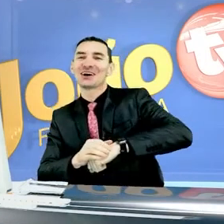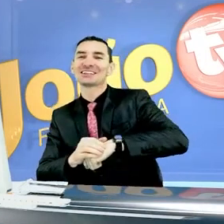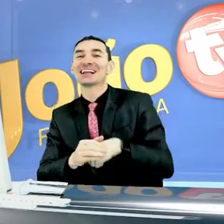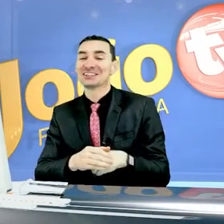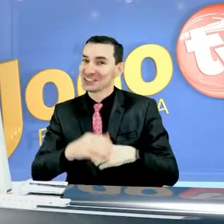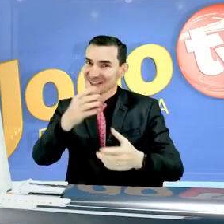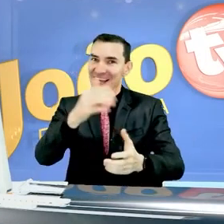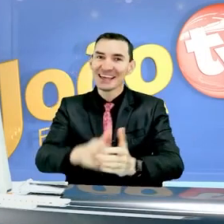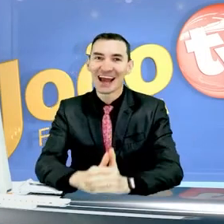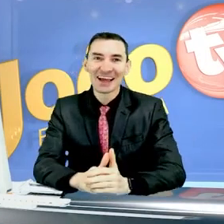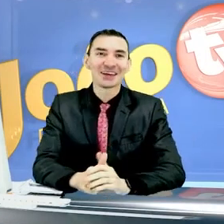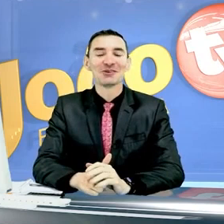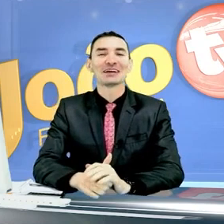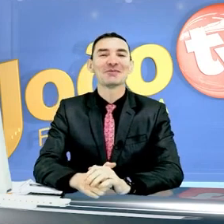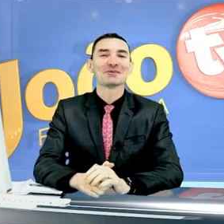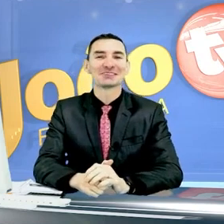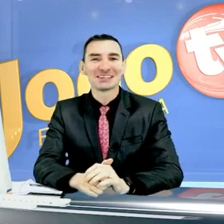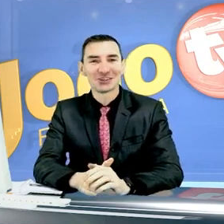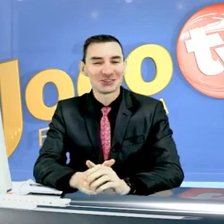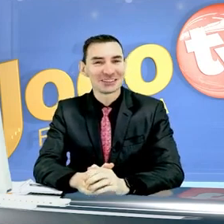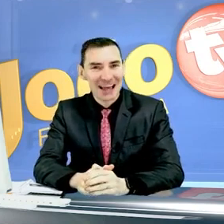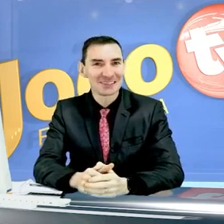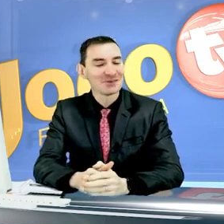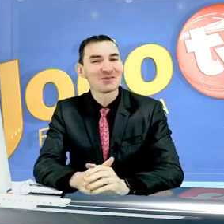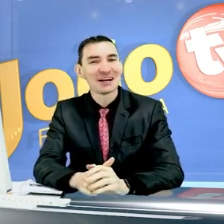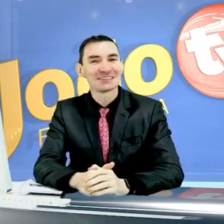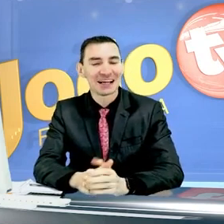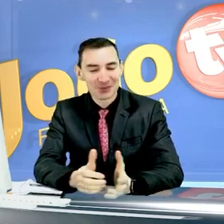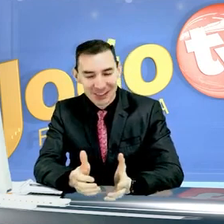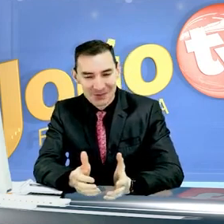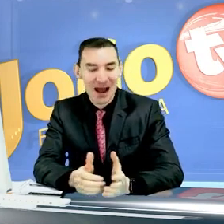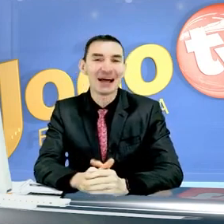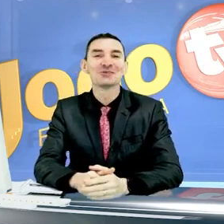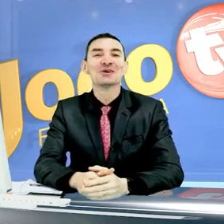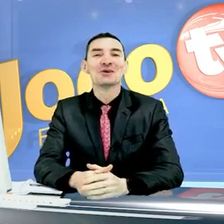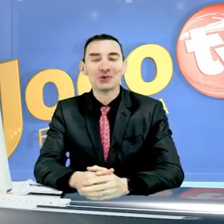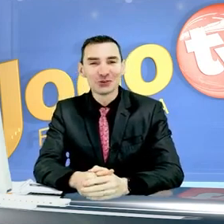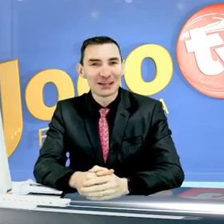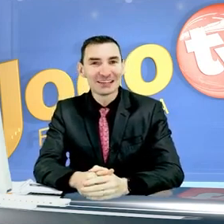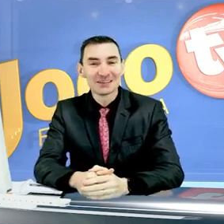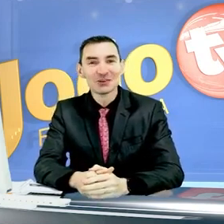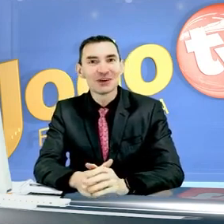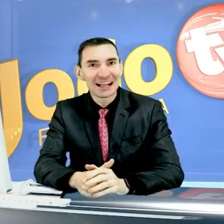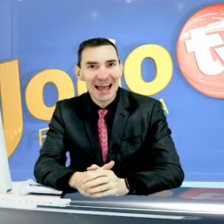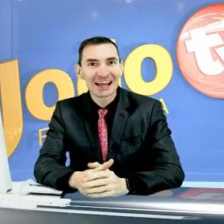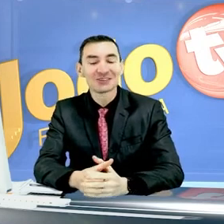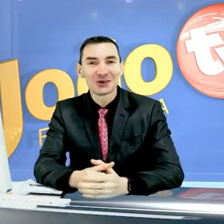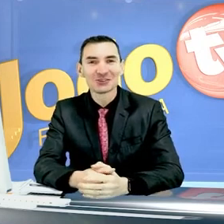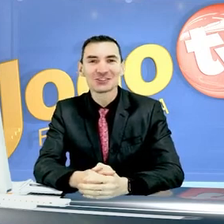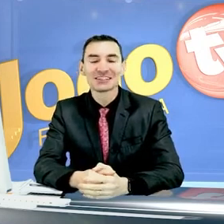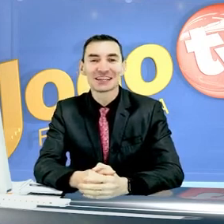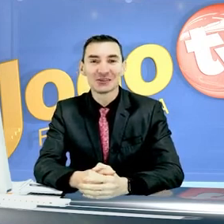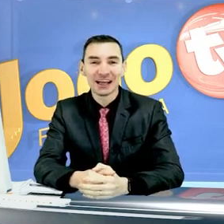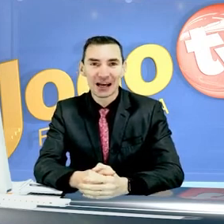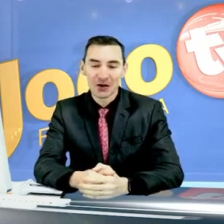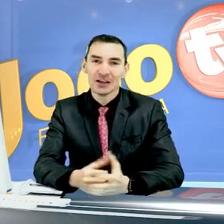e joga de ladinho. E é que eu vou falar para vocês hoje do 14º salário, muito animado, muito feliz e muito alegre todos